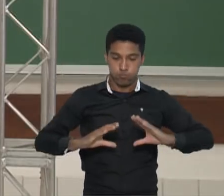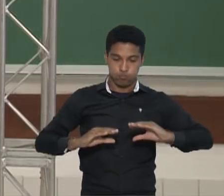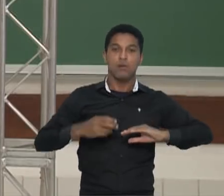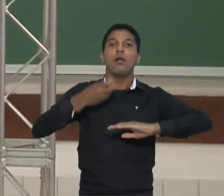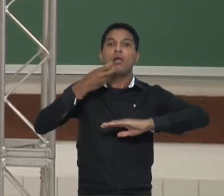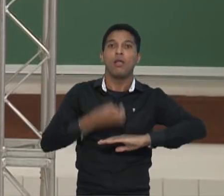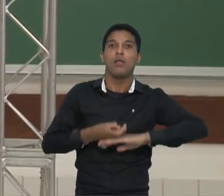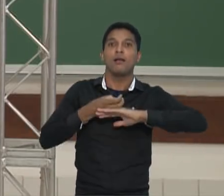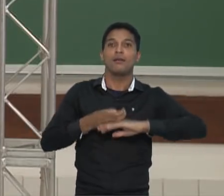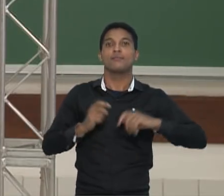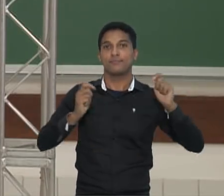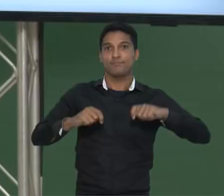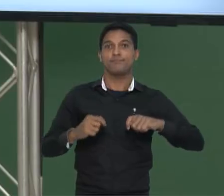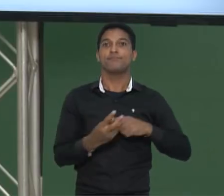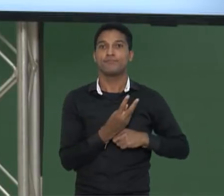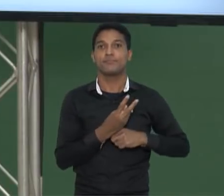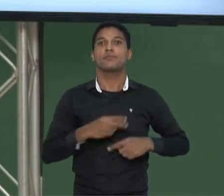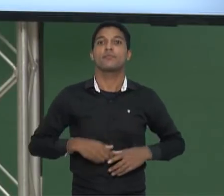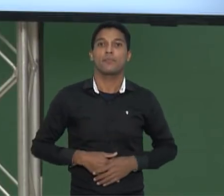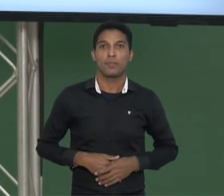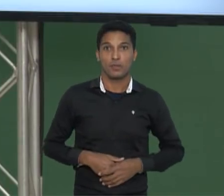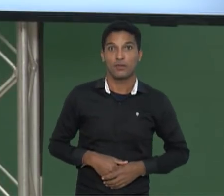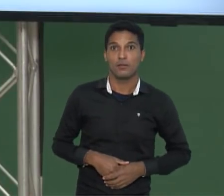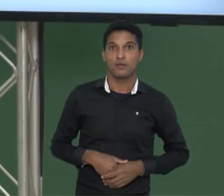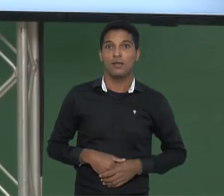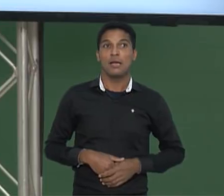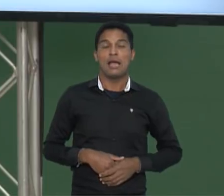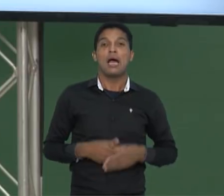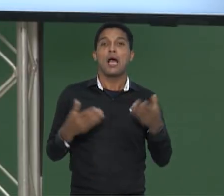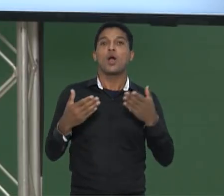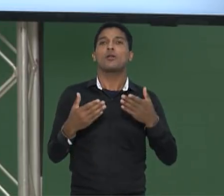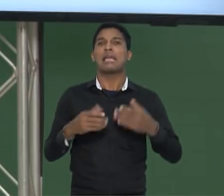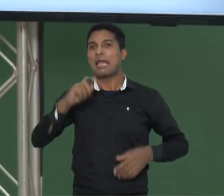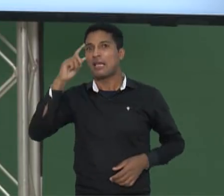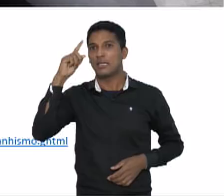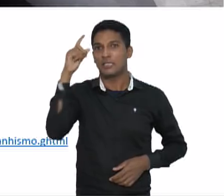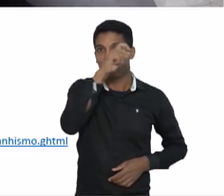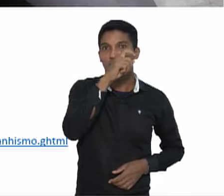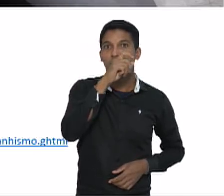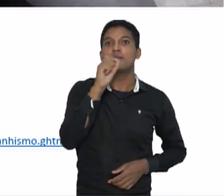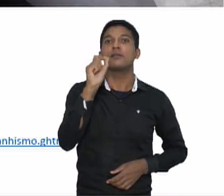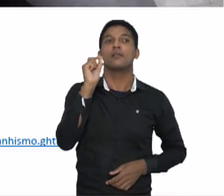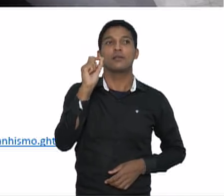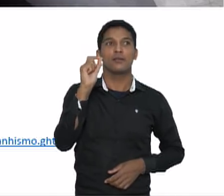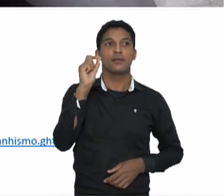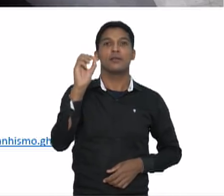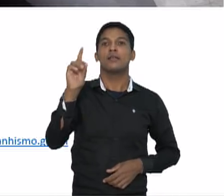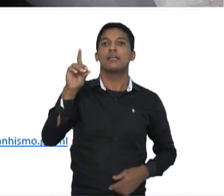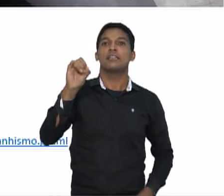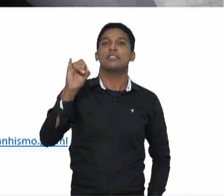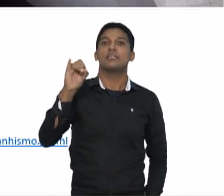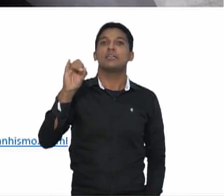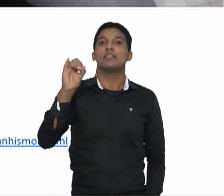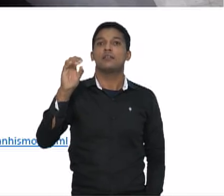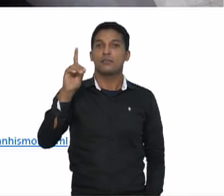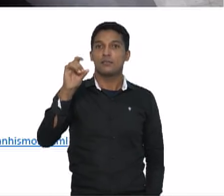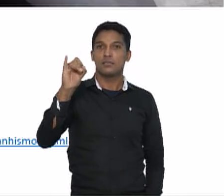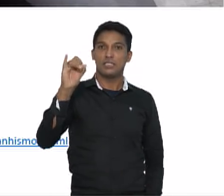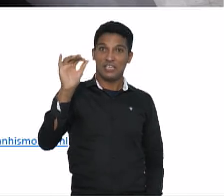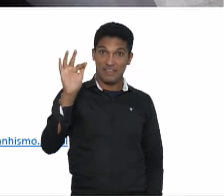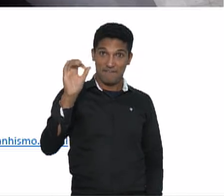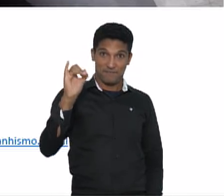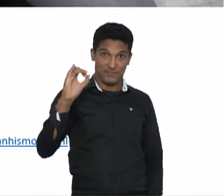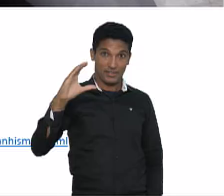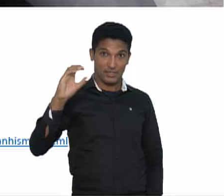certo? A dificuldade. Escalada com cordas é feita em paredes de 15